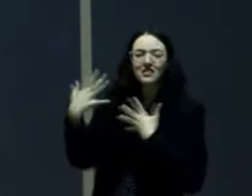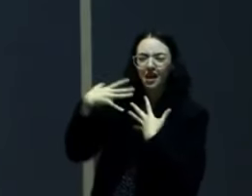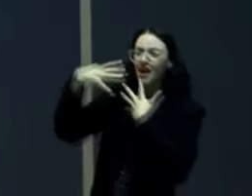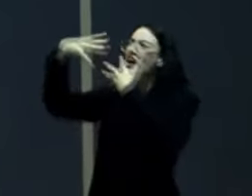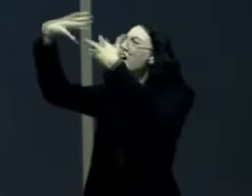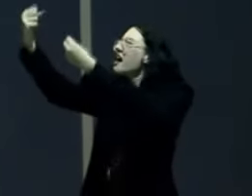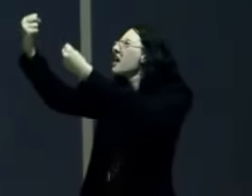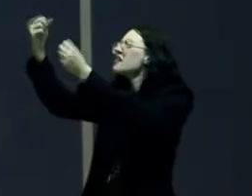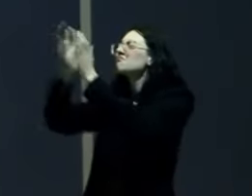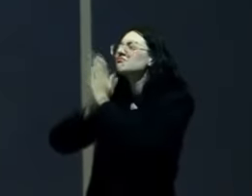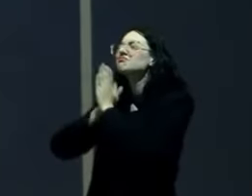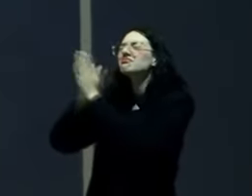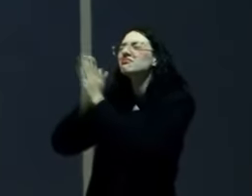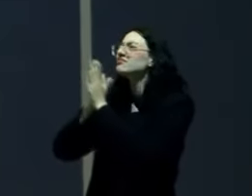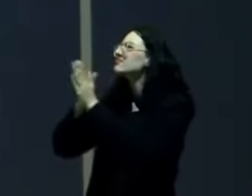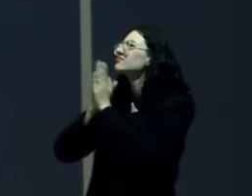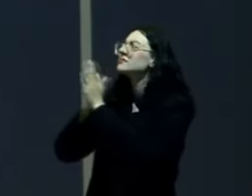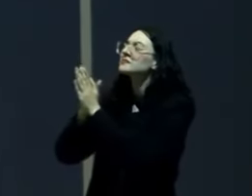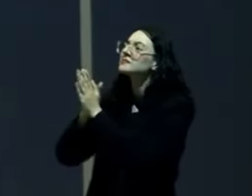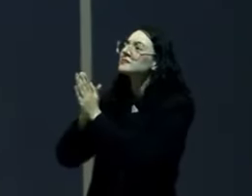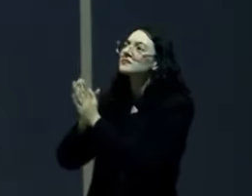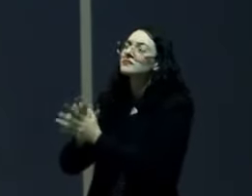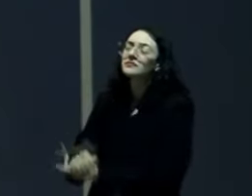teu Espírito Santo.